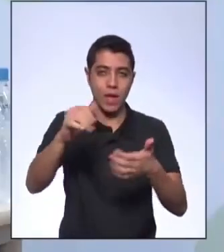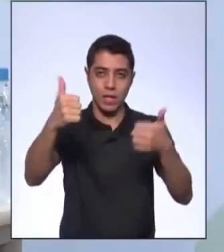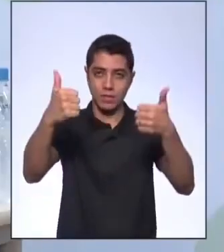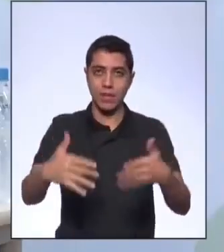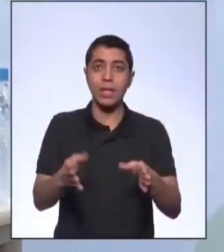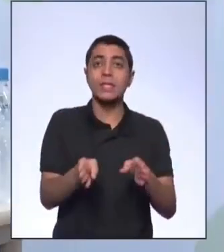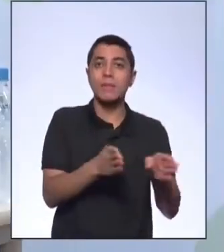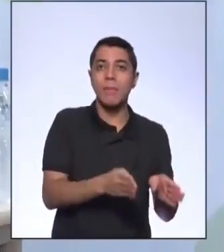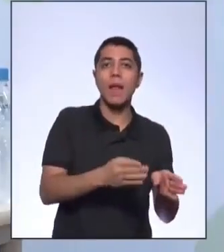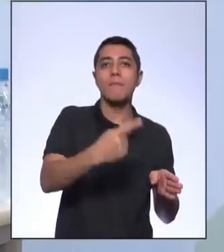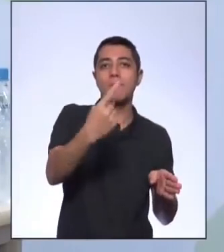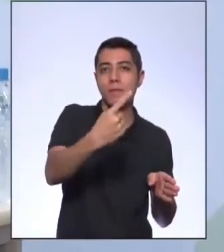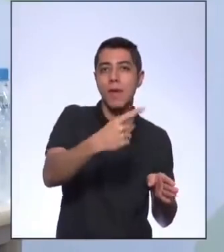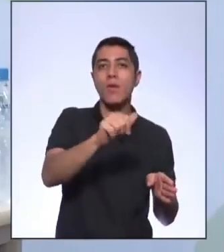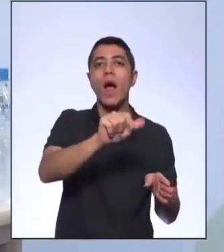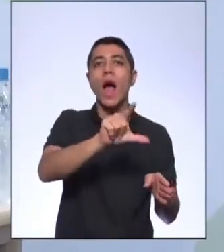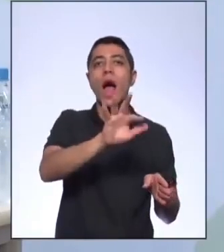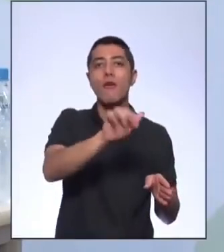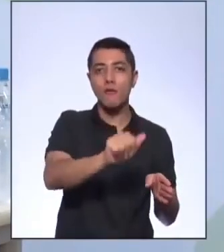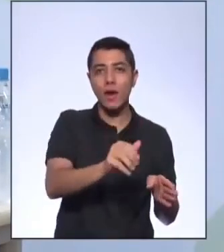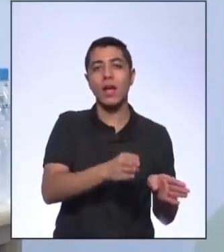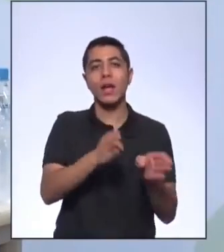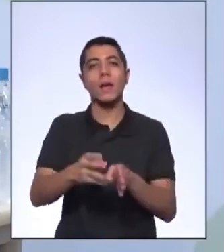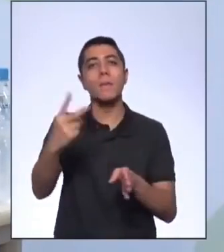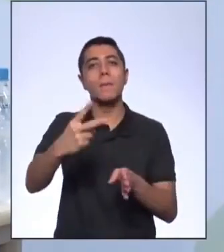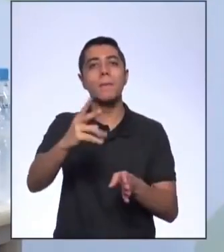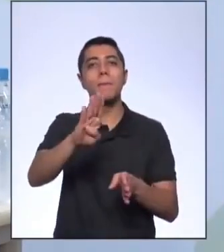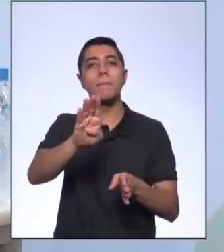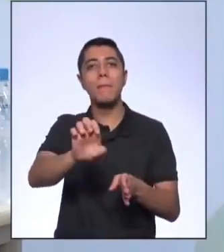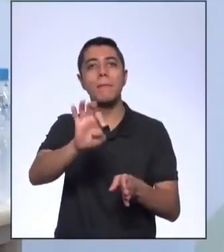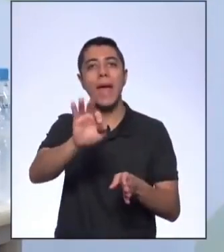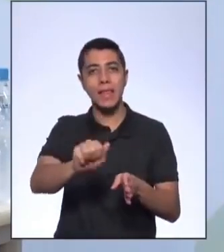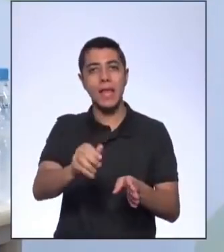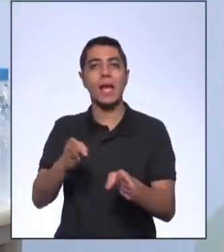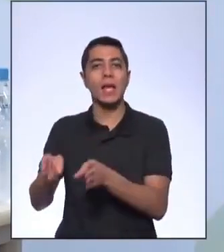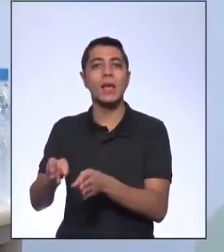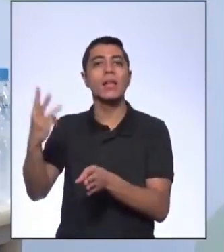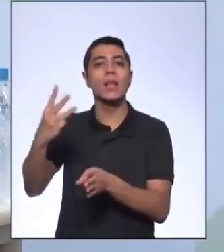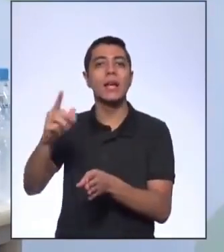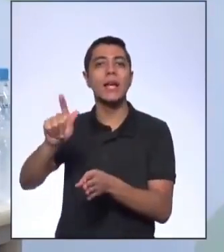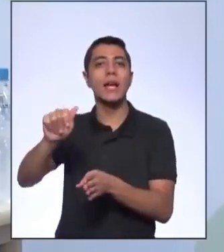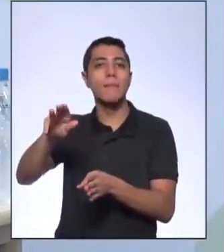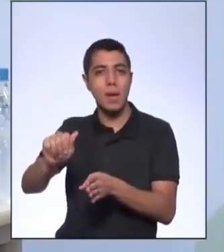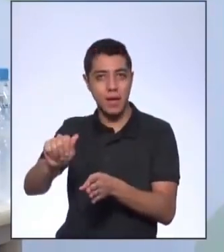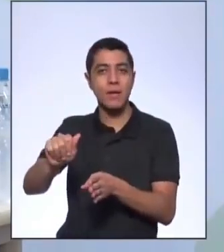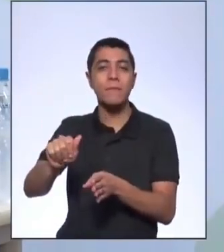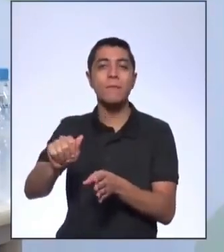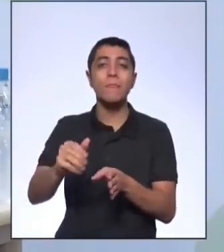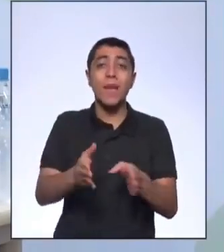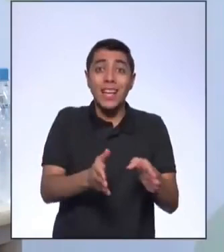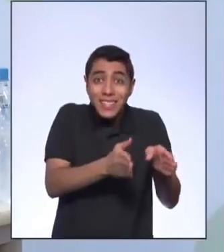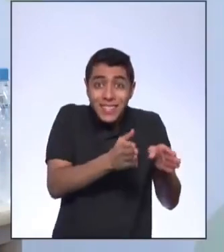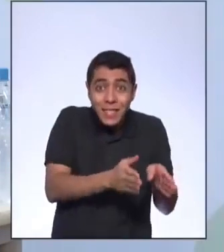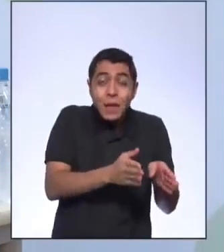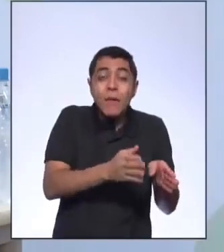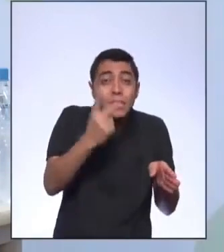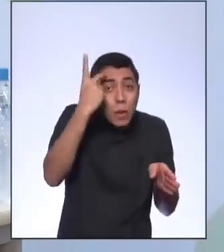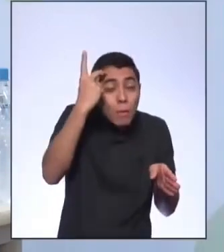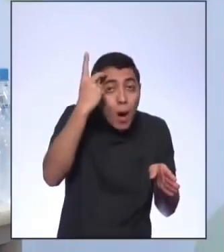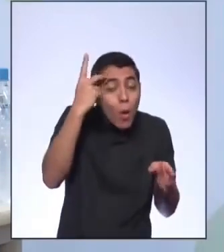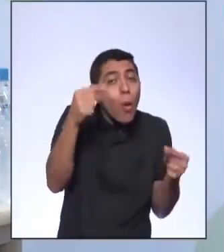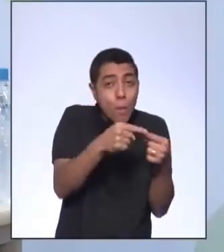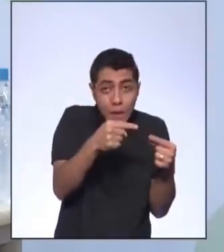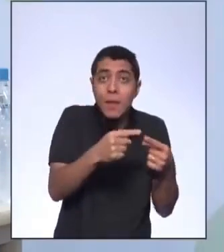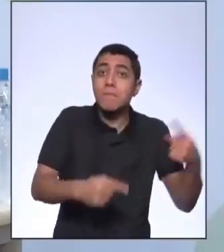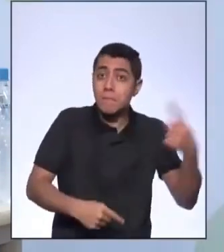São Paulo por exemplo é Alpha e as duas principais cidades globais que nós temos no planeta é Nova York e Londres quem tem